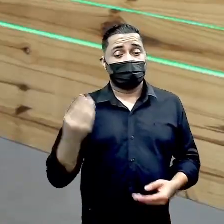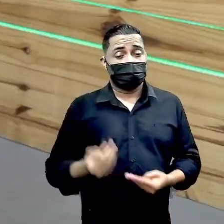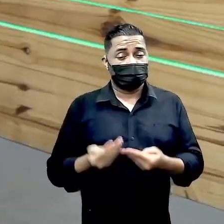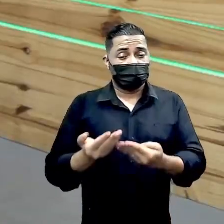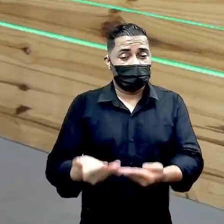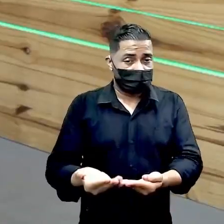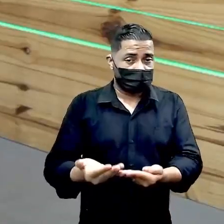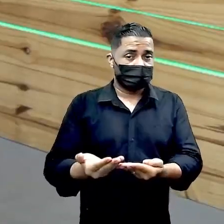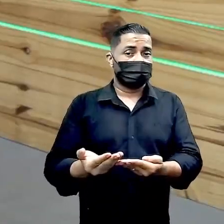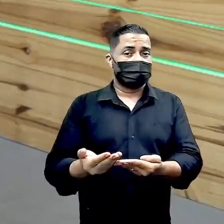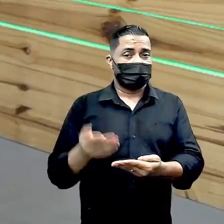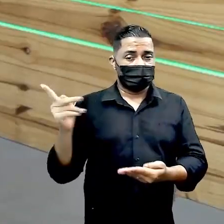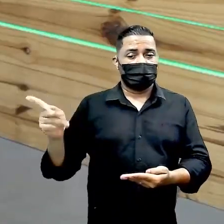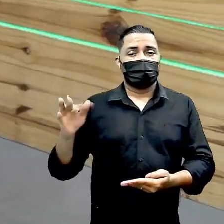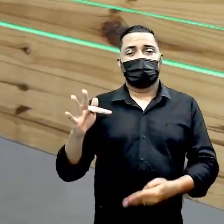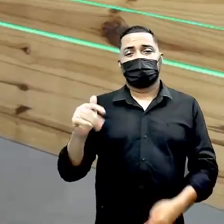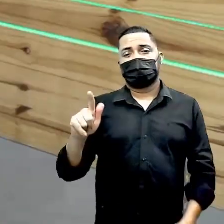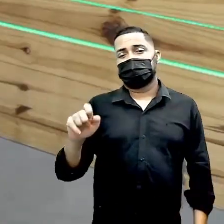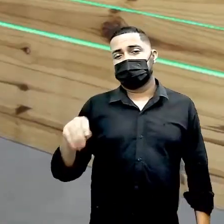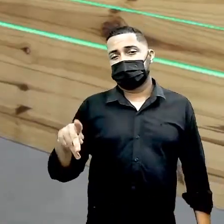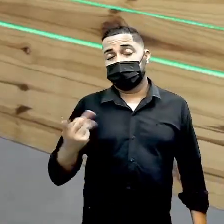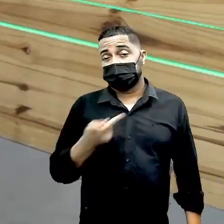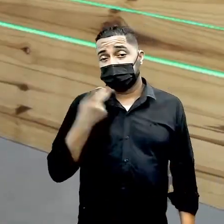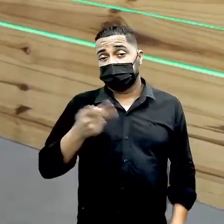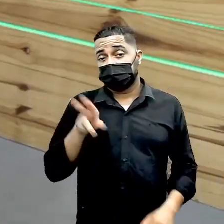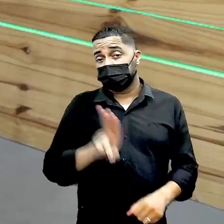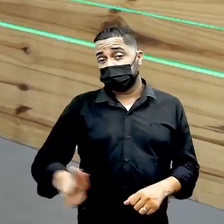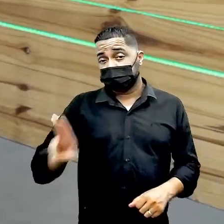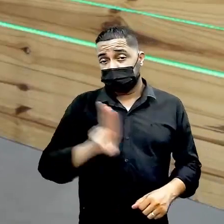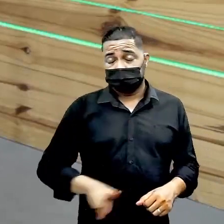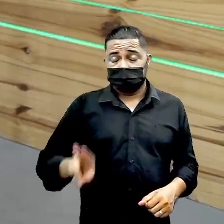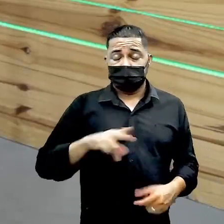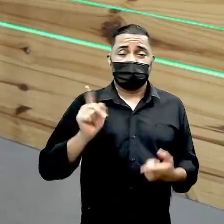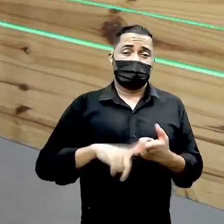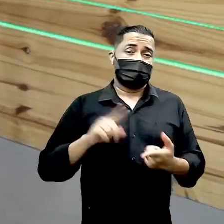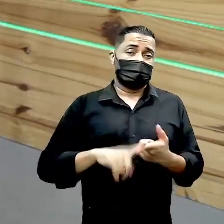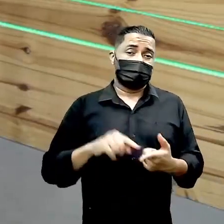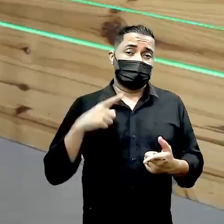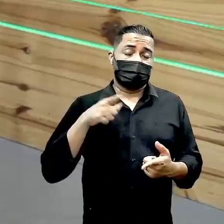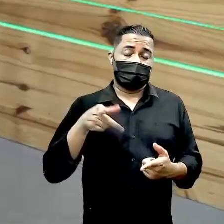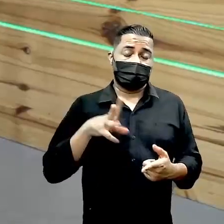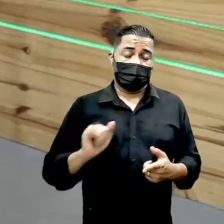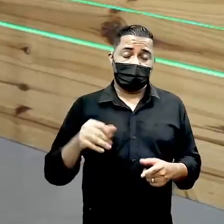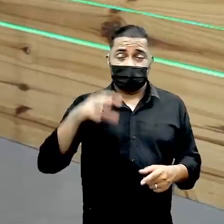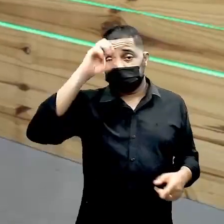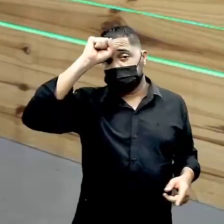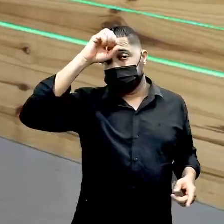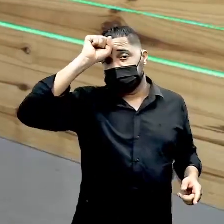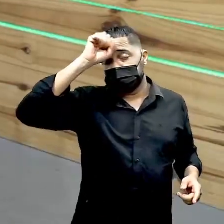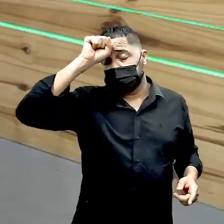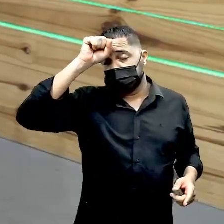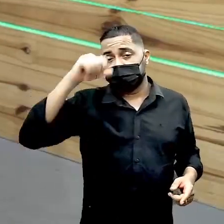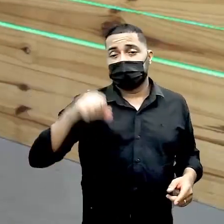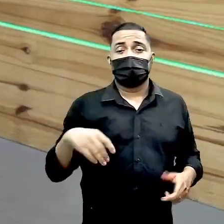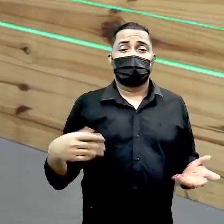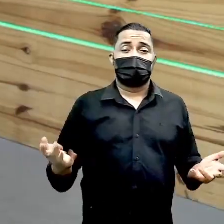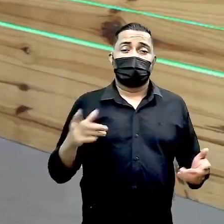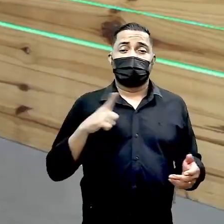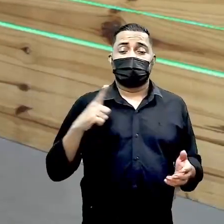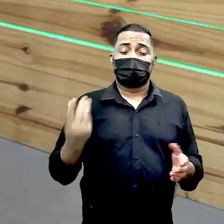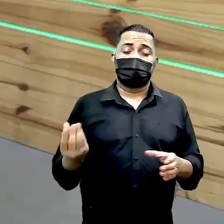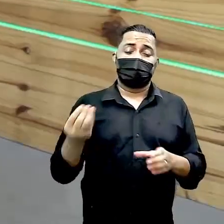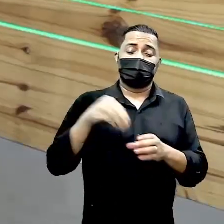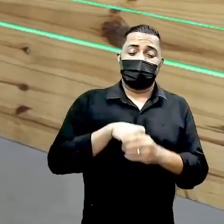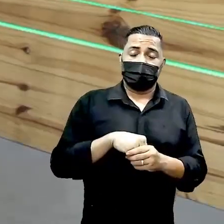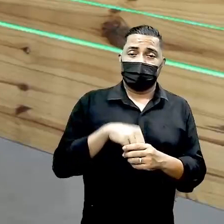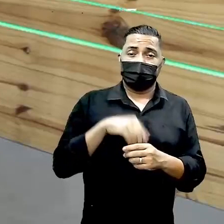dada, como a Fábio mesmo falou, para utilizar, ela também é algo que você vai ter que aprender. Ela está dentro do